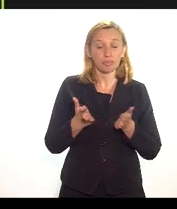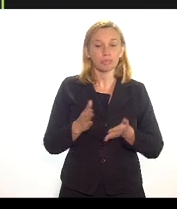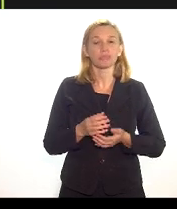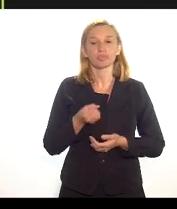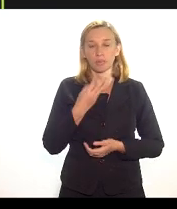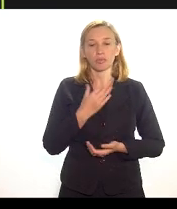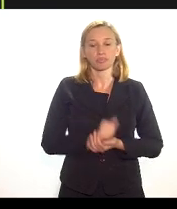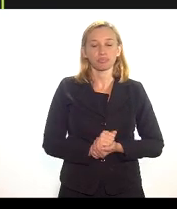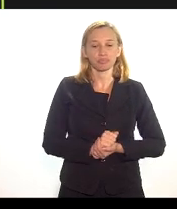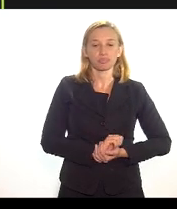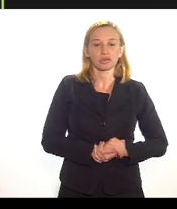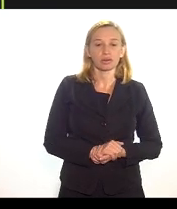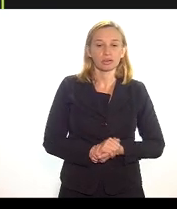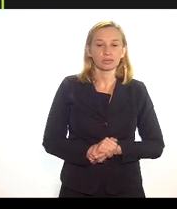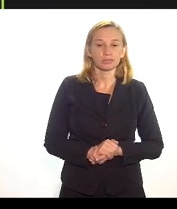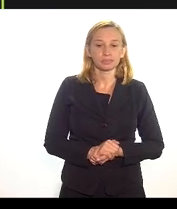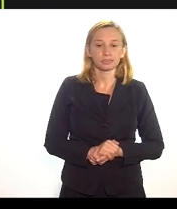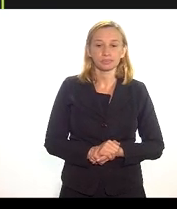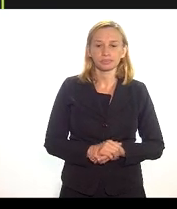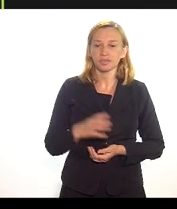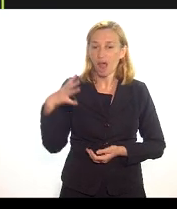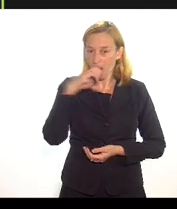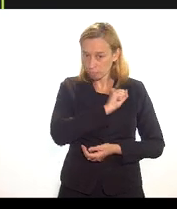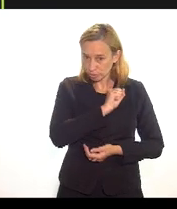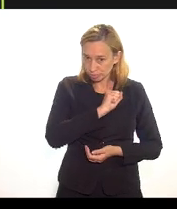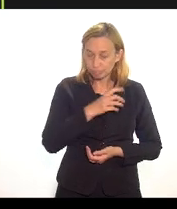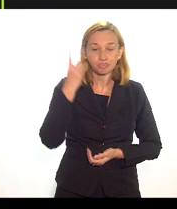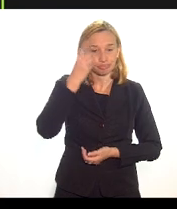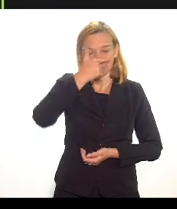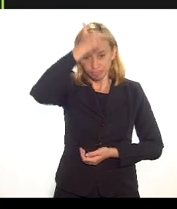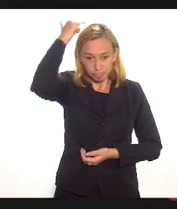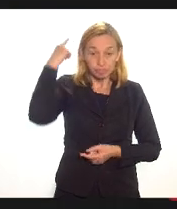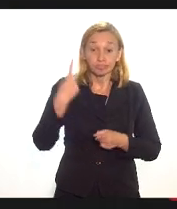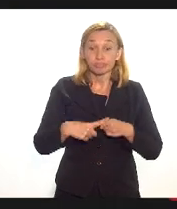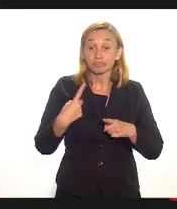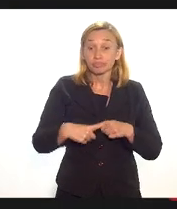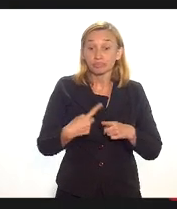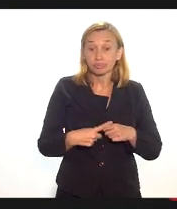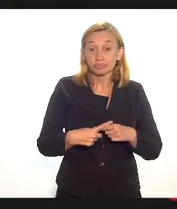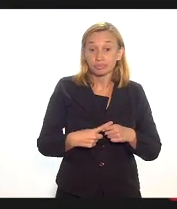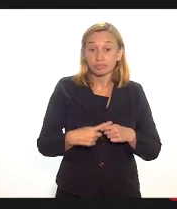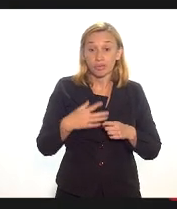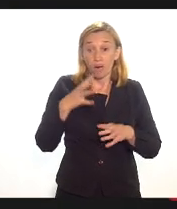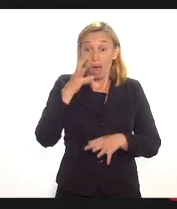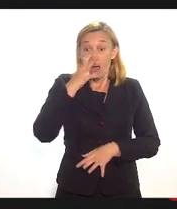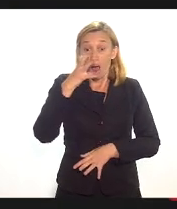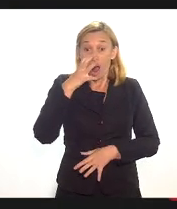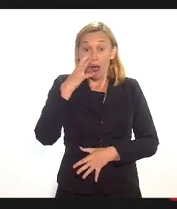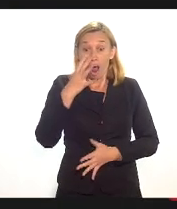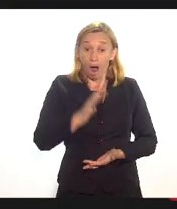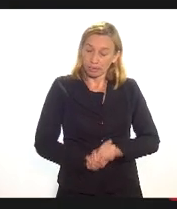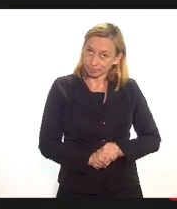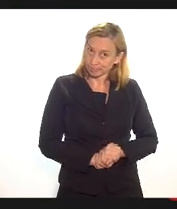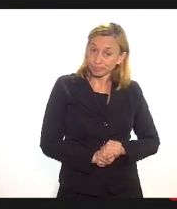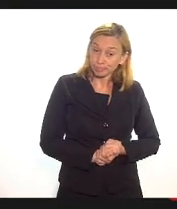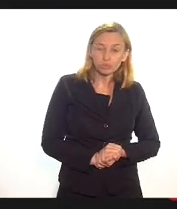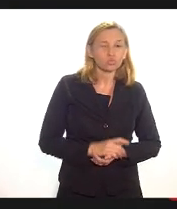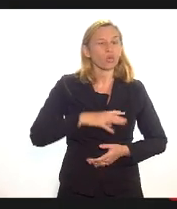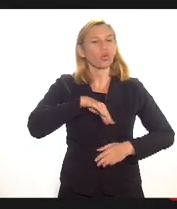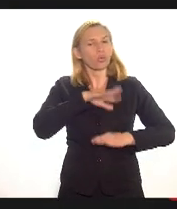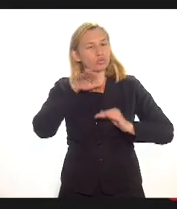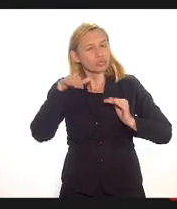Abriu. Eu vou ser bem rápido, Luiz Paulo, porque eu fiquei muito impressionado com todas